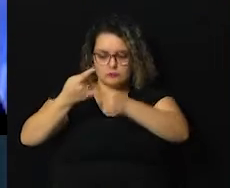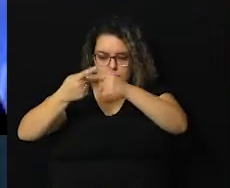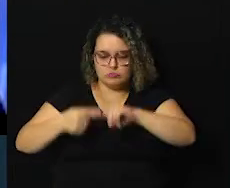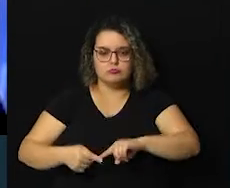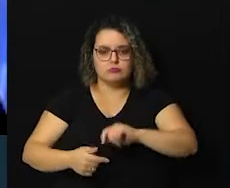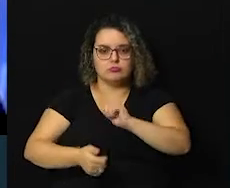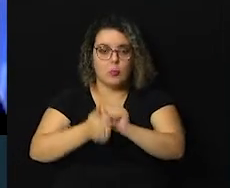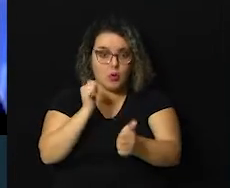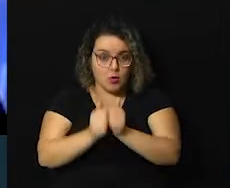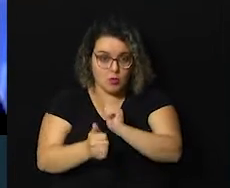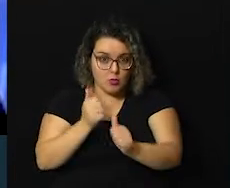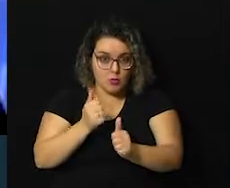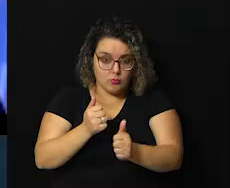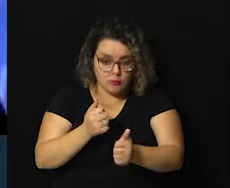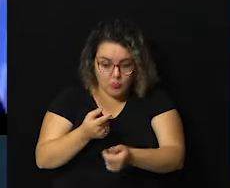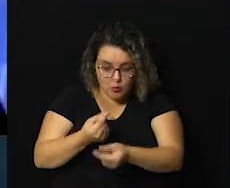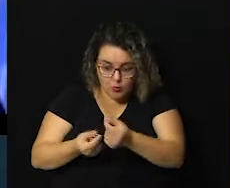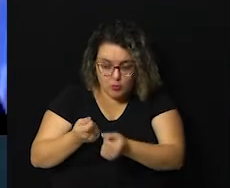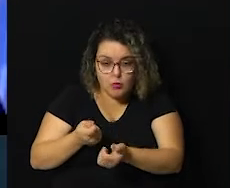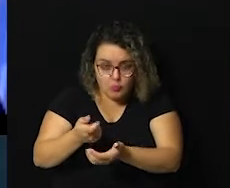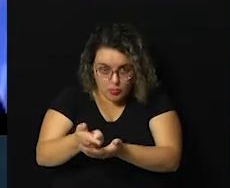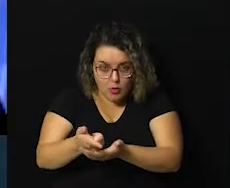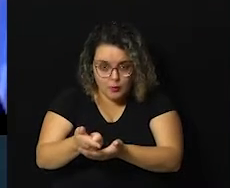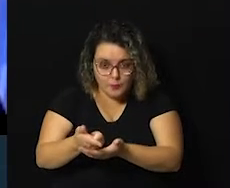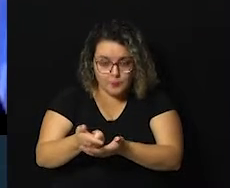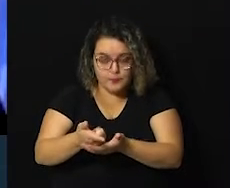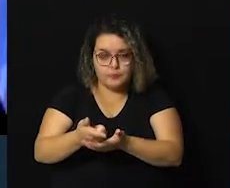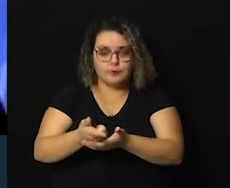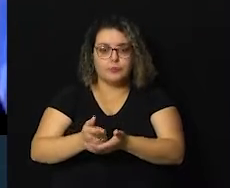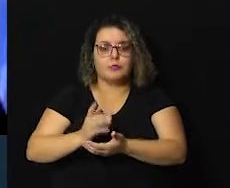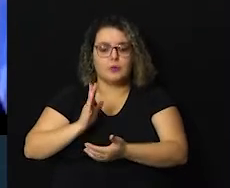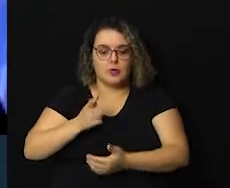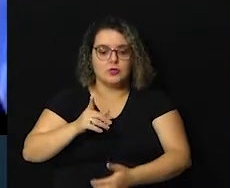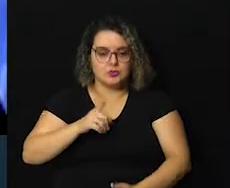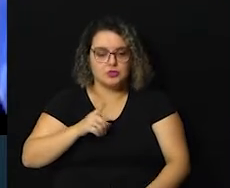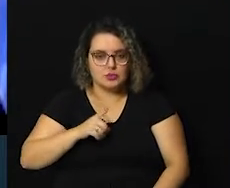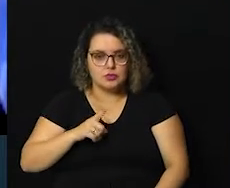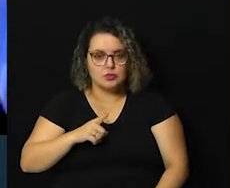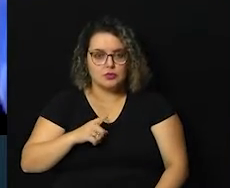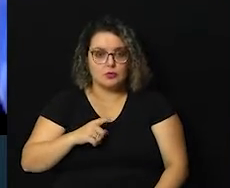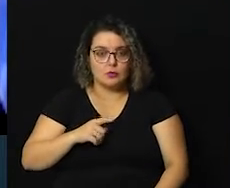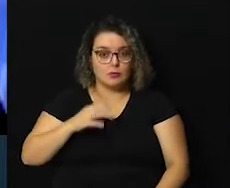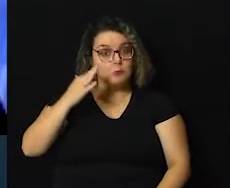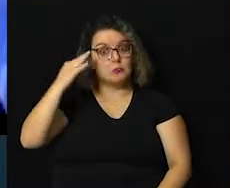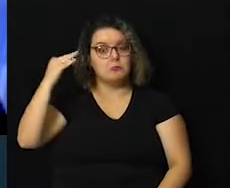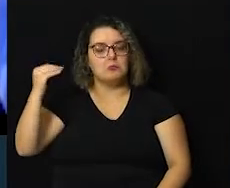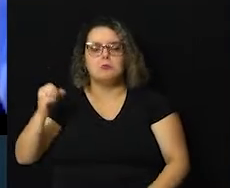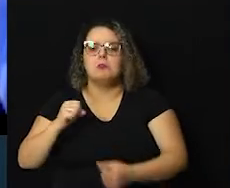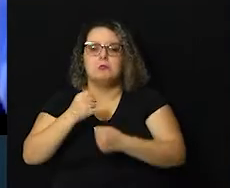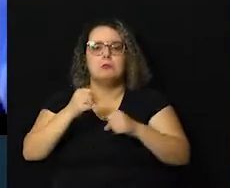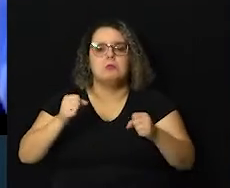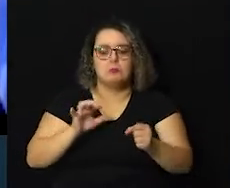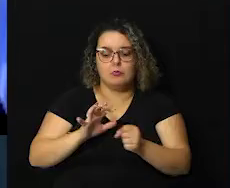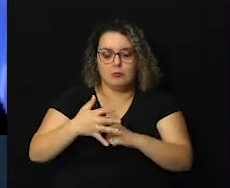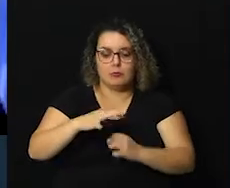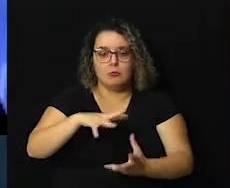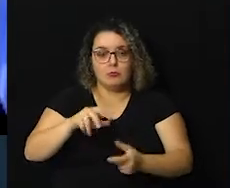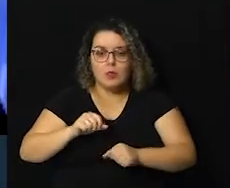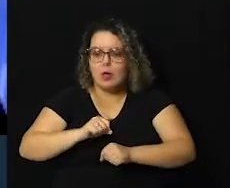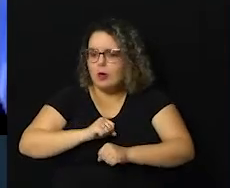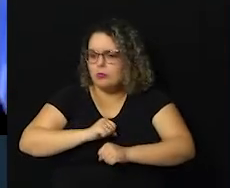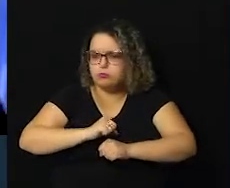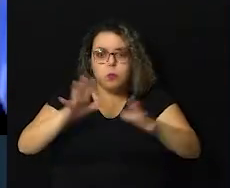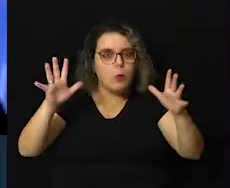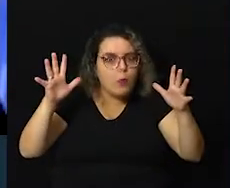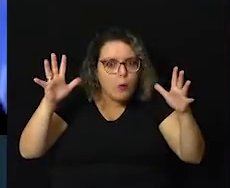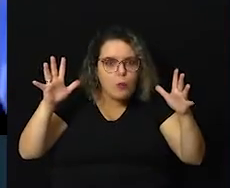nos campeonatos de esports e que você comentou além de já terem uma popularidade muito grande com a pandemia